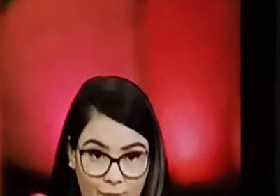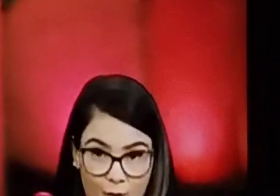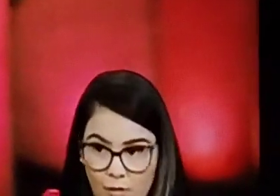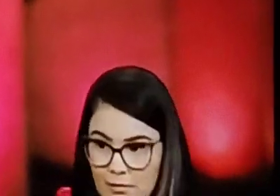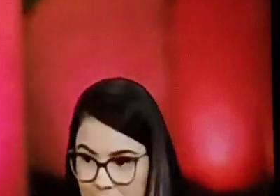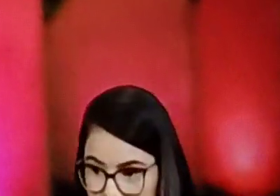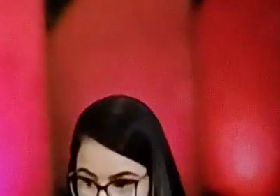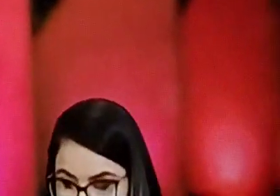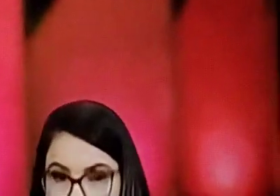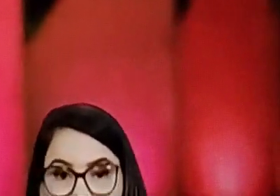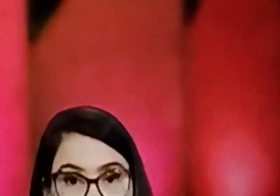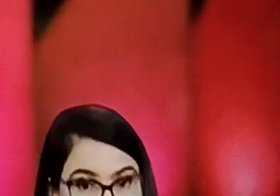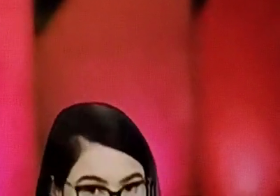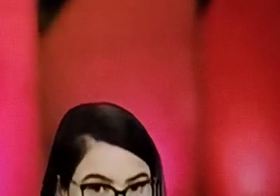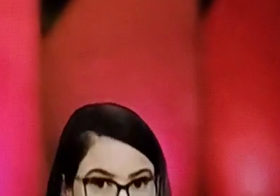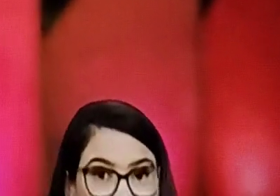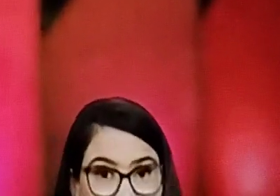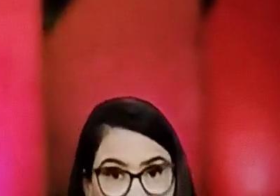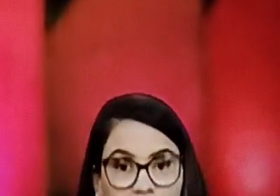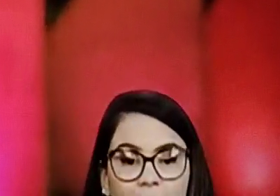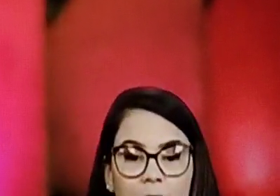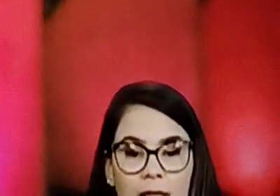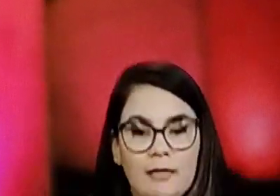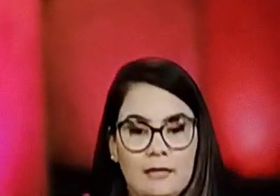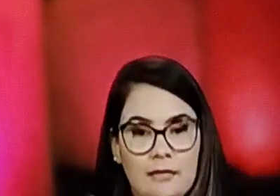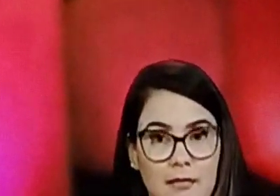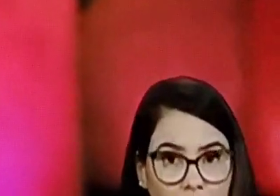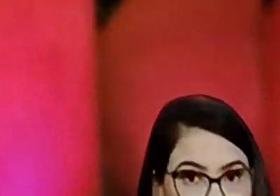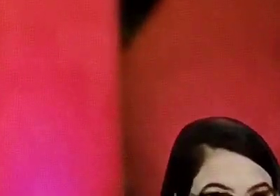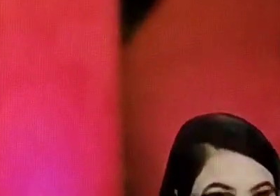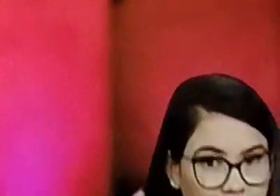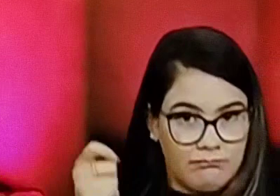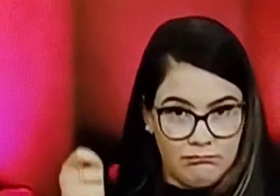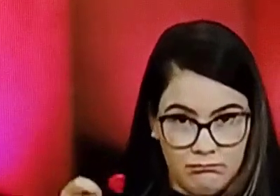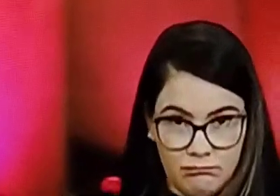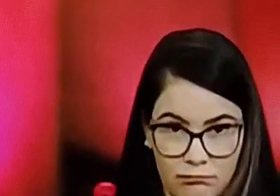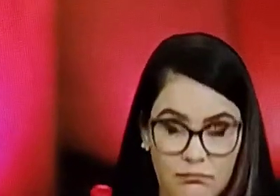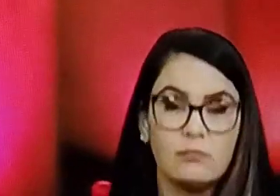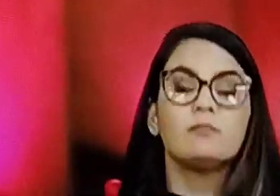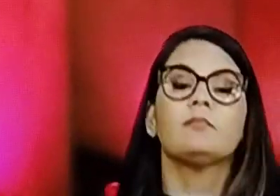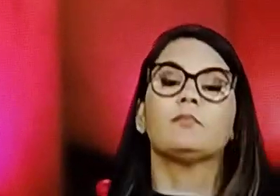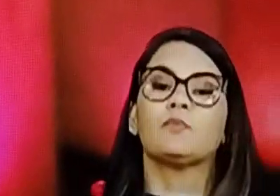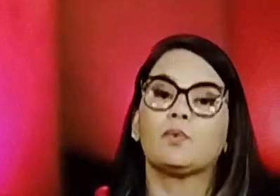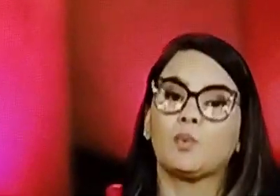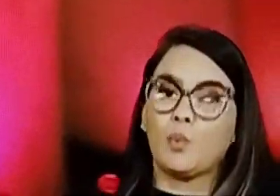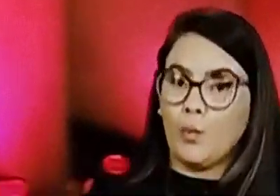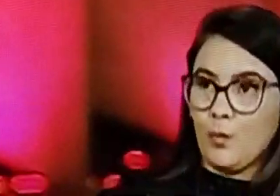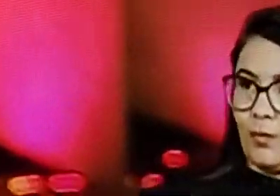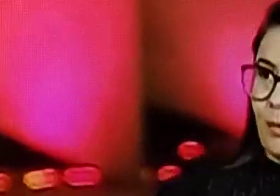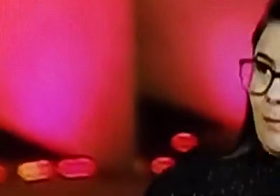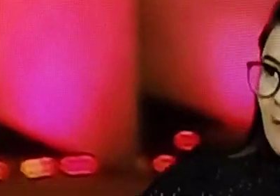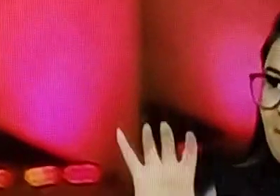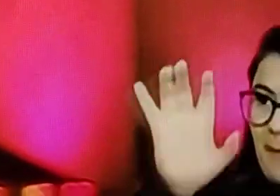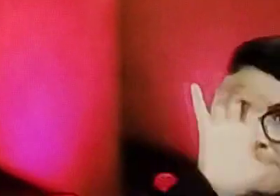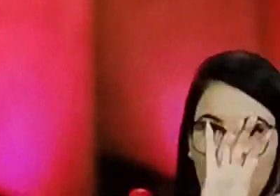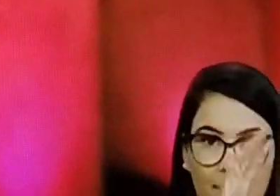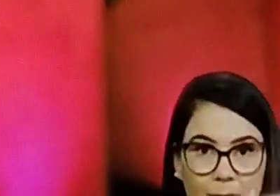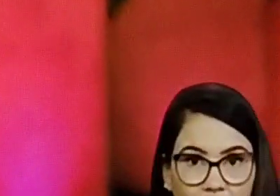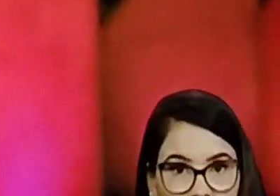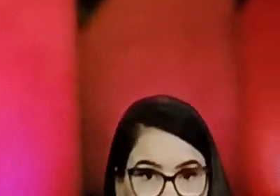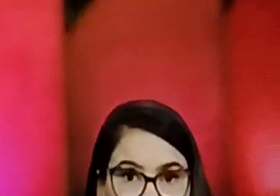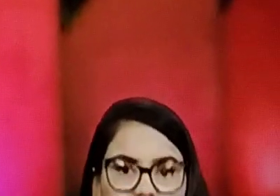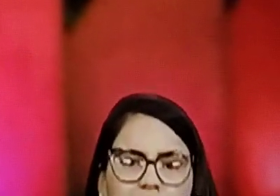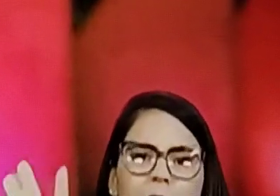0, os ministros aqui do Supremo Tribunal Federal decidiram determinar aos governos estaduais e federal